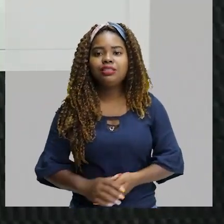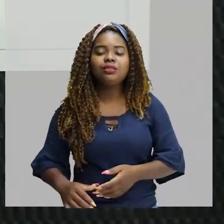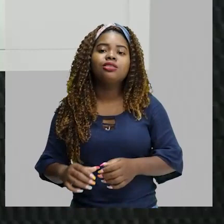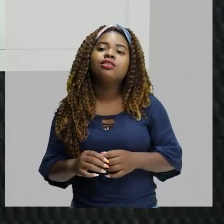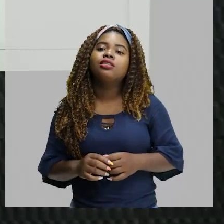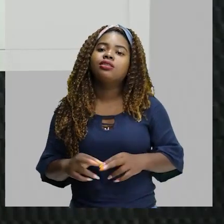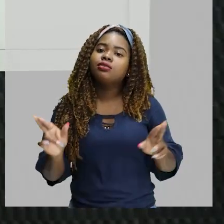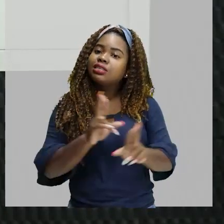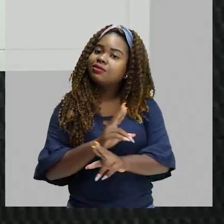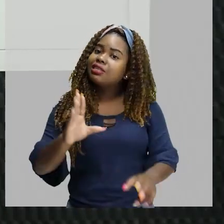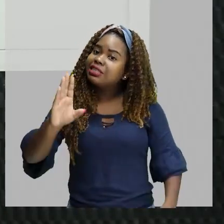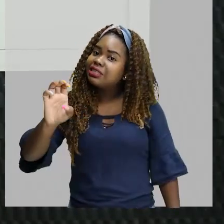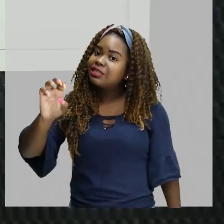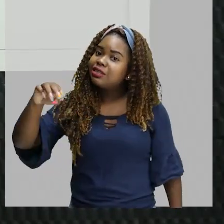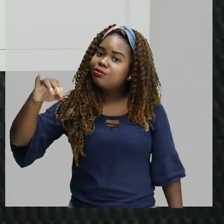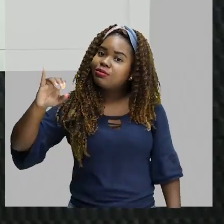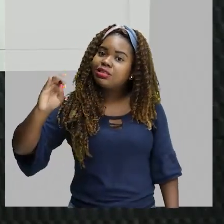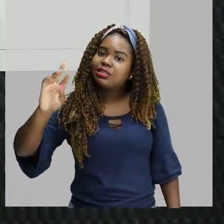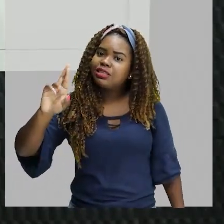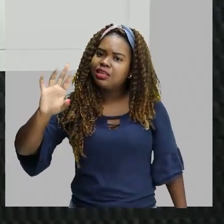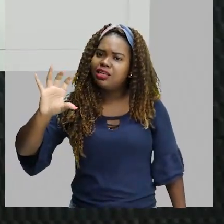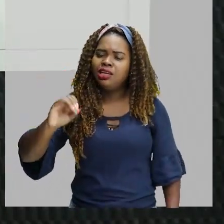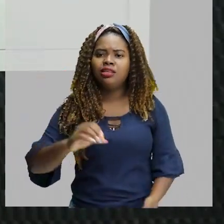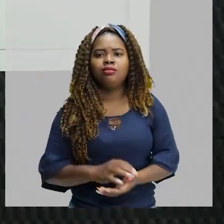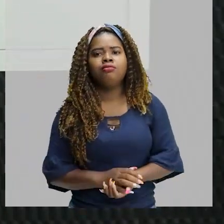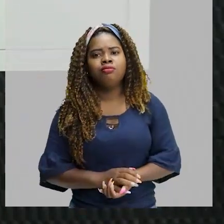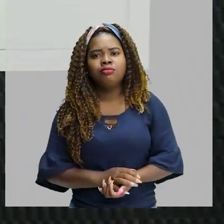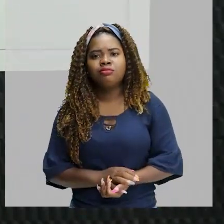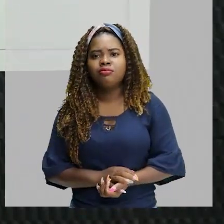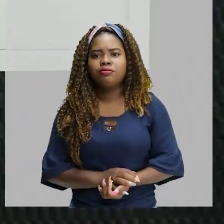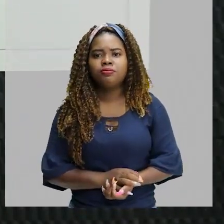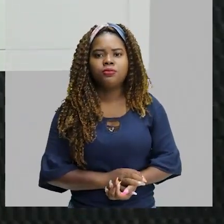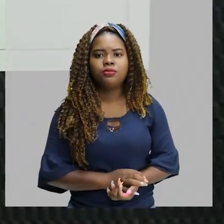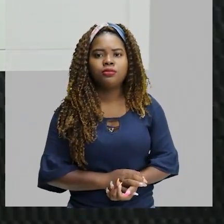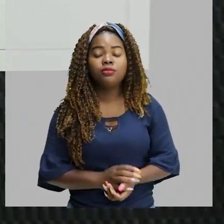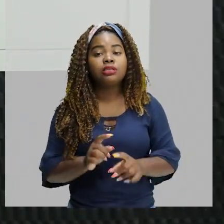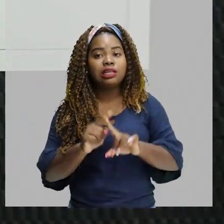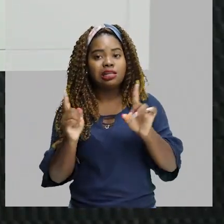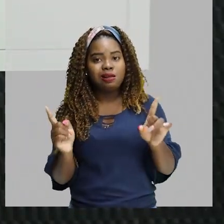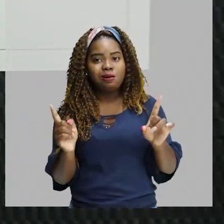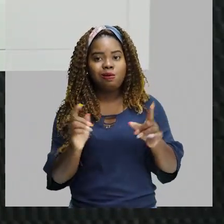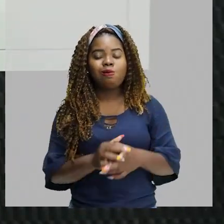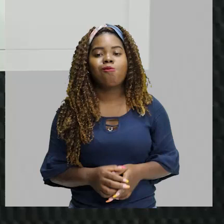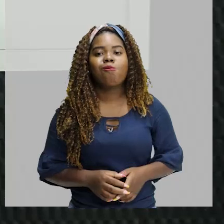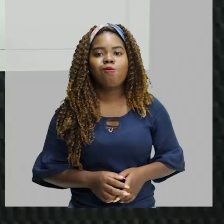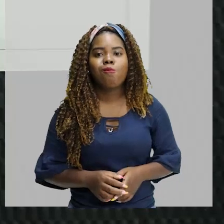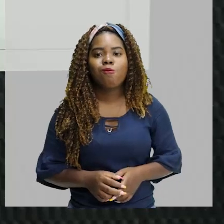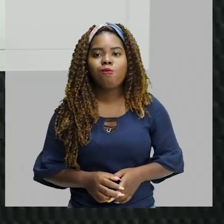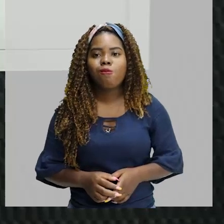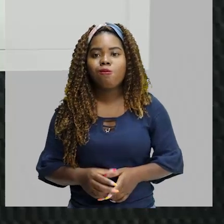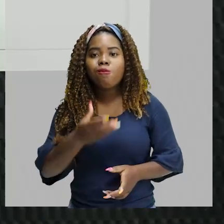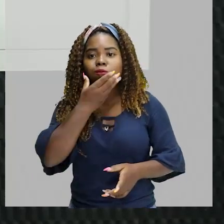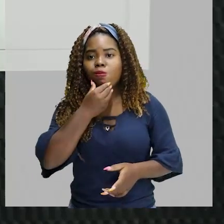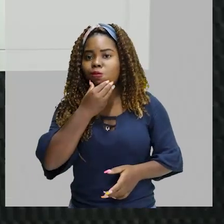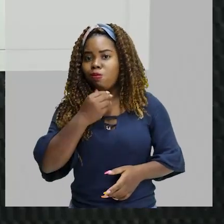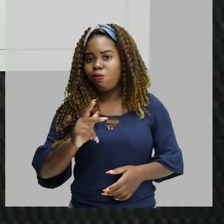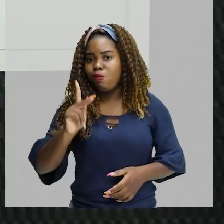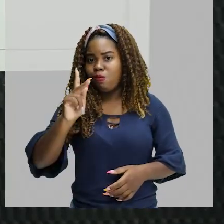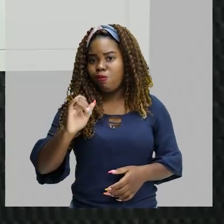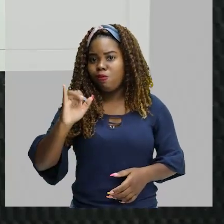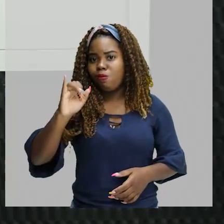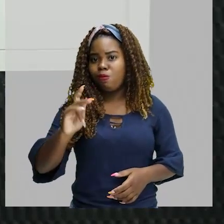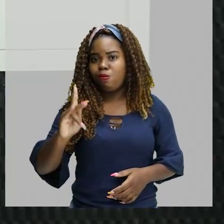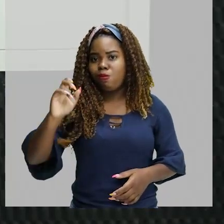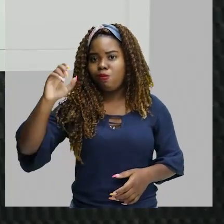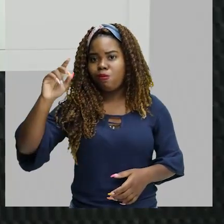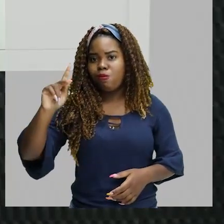referir a cemitério. Uma coisa meio gótica, né? Meio assim macabra e tal. Mas o nosso amigo Kierkegaard, ele vai trazer o tema